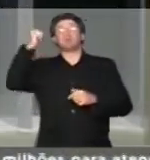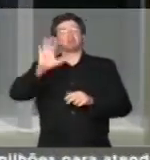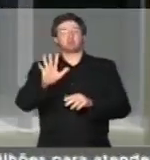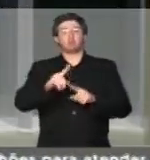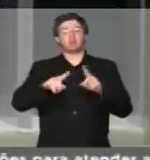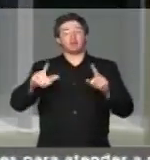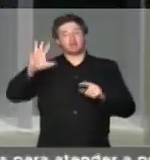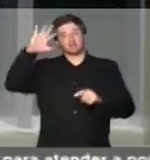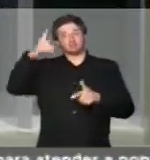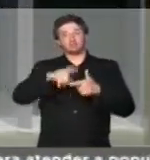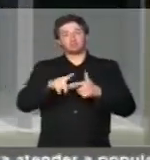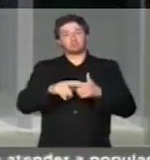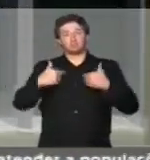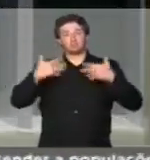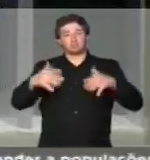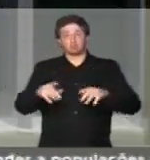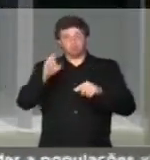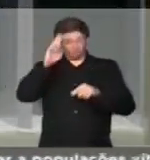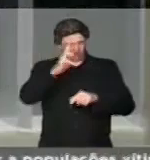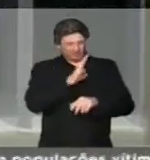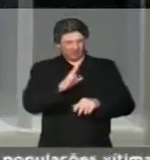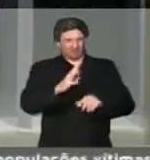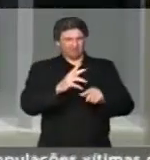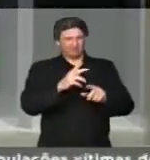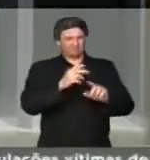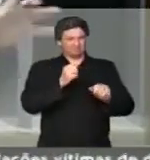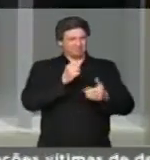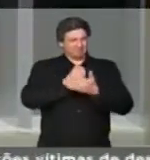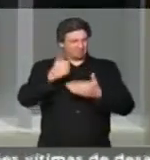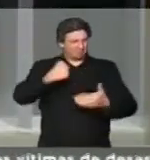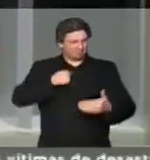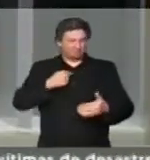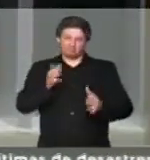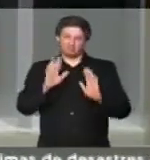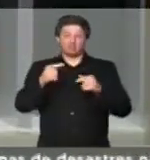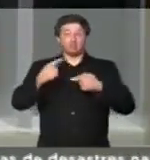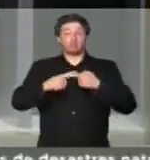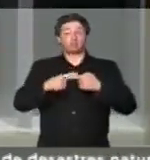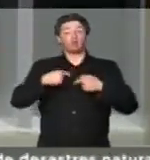superar vossa excelência não vai me superar do ponto de vista da dignidade da vida pública